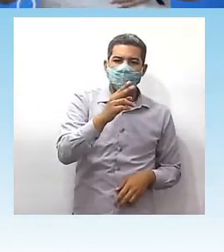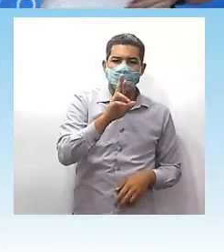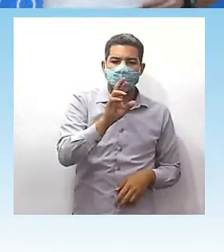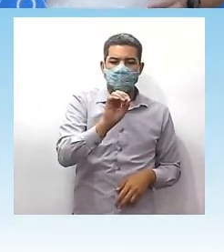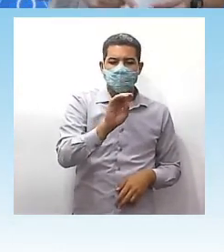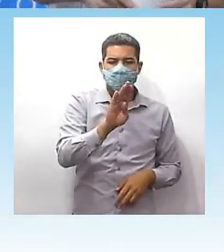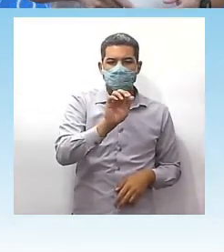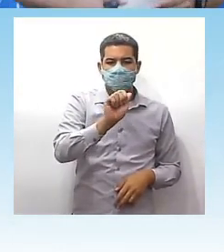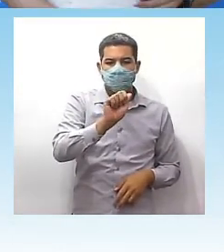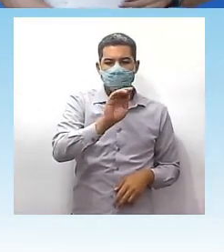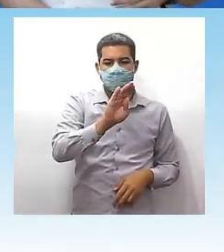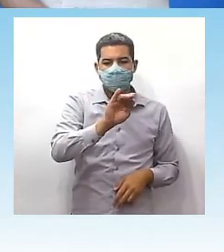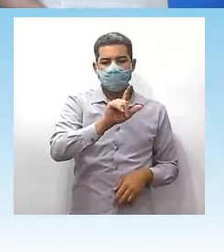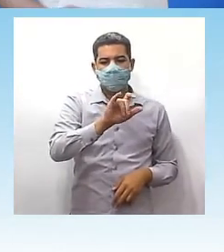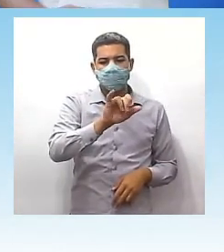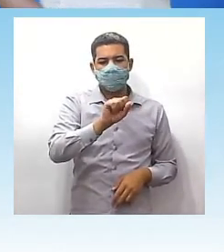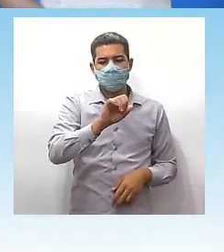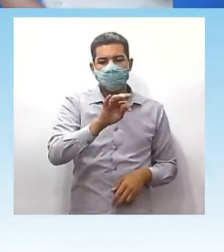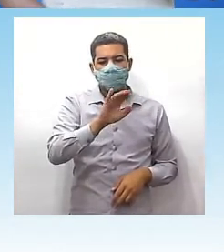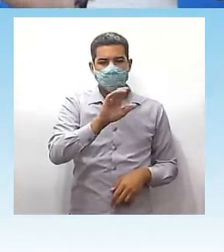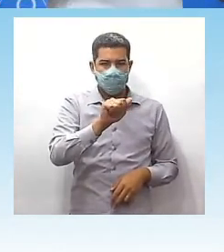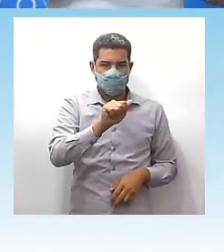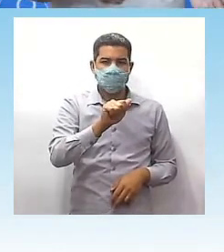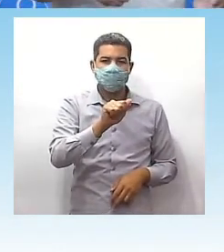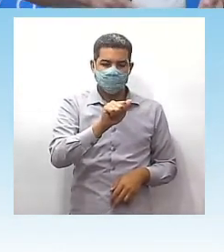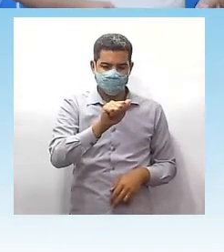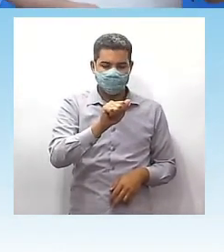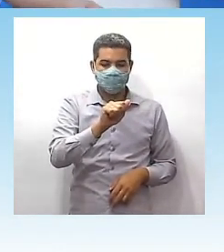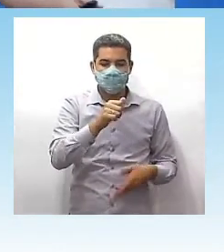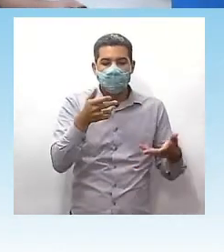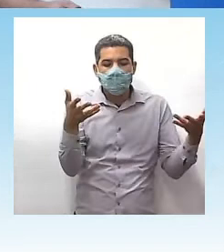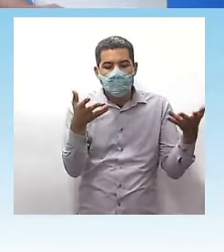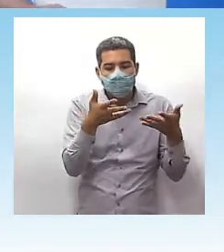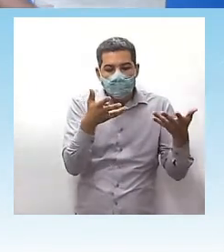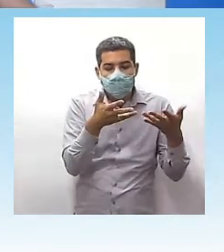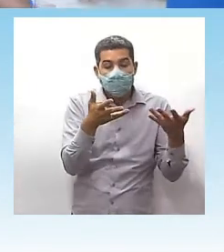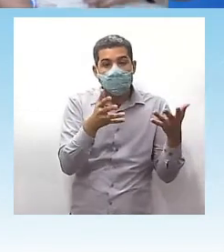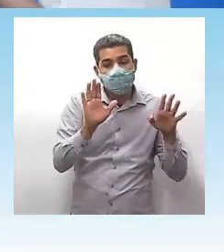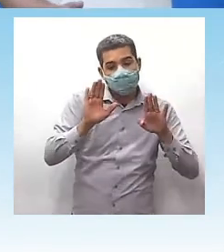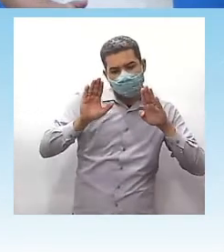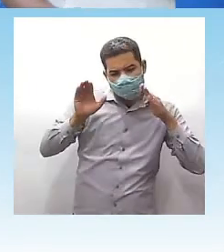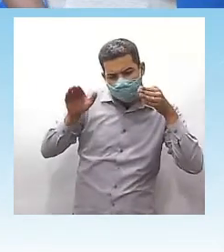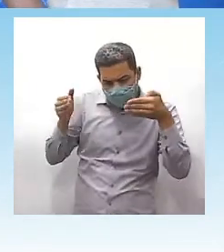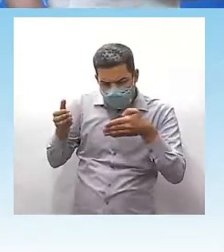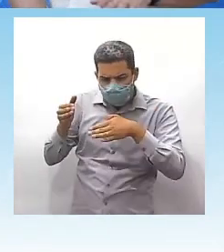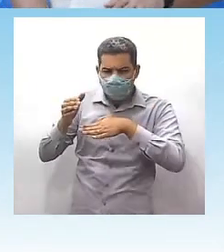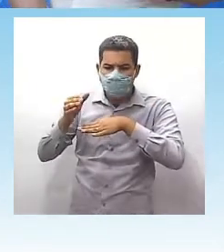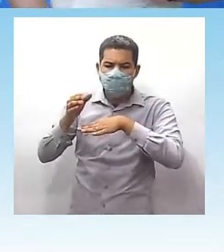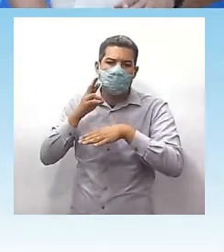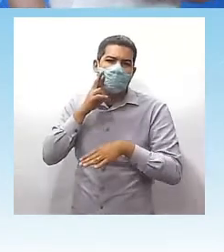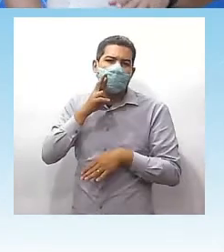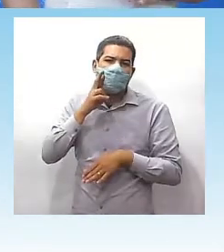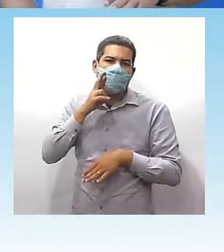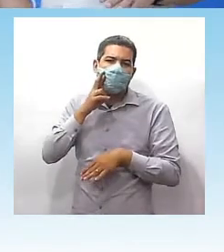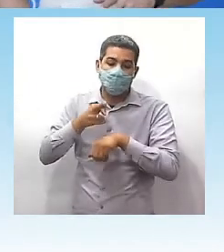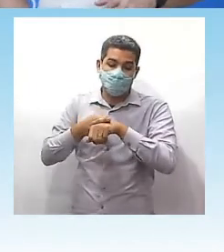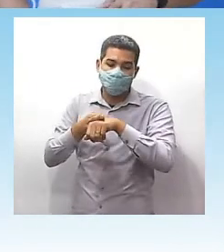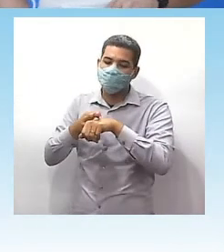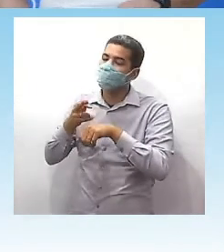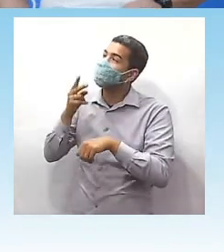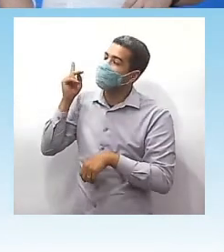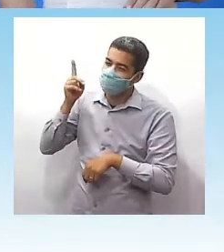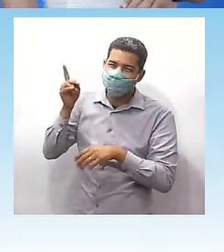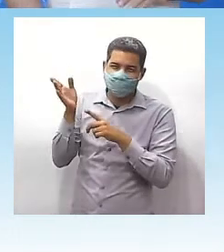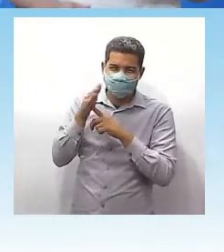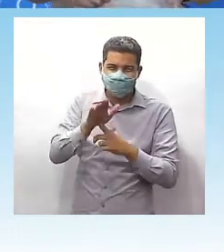hoje com chances iguais. Então nós vamos focar numa amostra probabilística. Fechou? Vou te explicar cada um dos dados